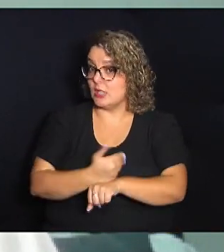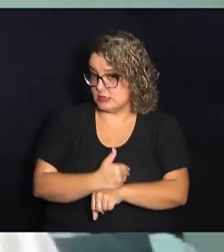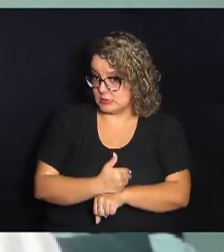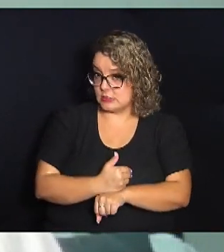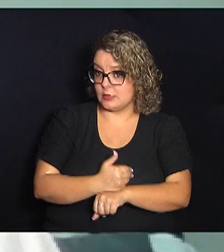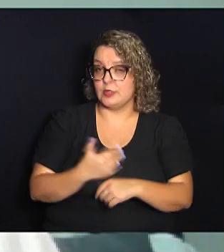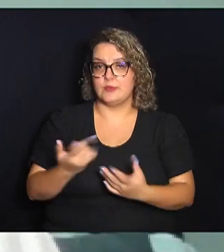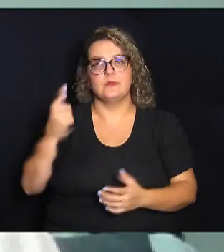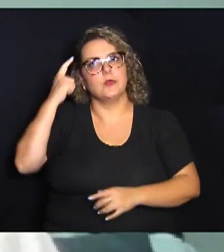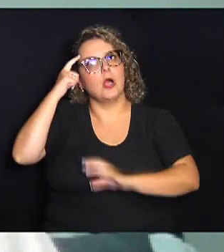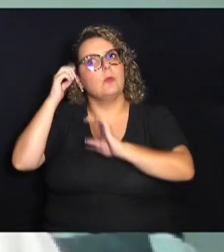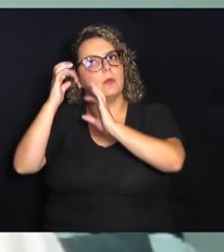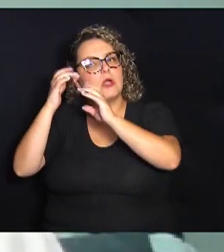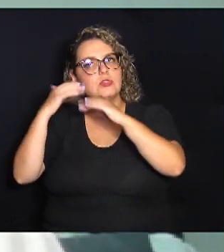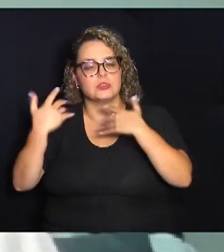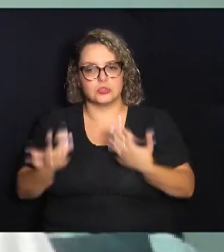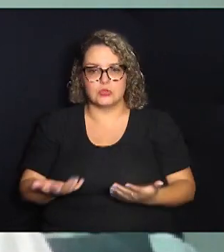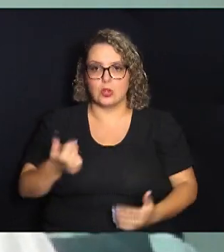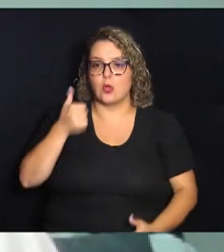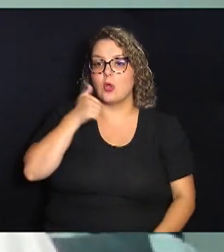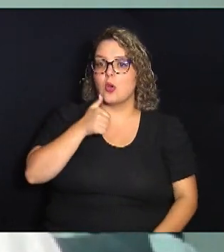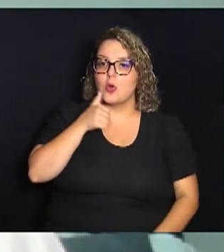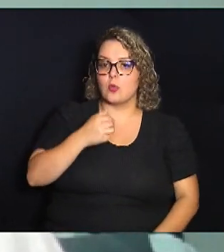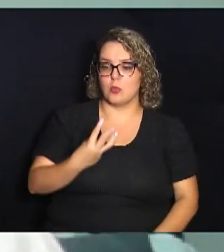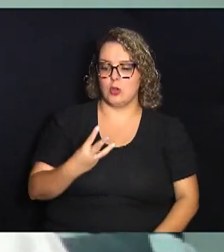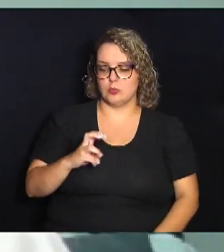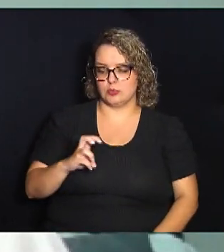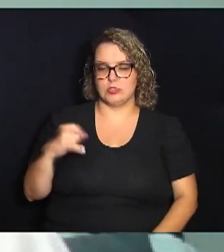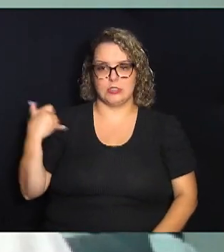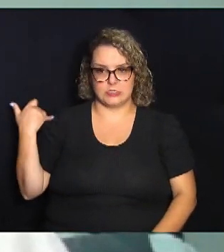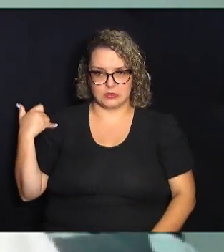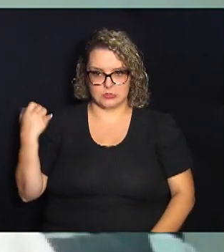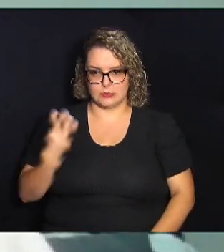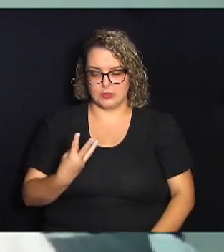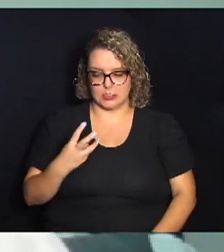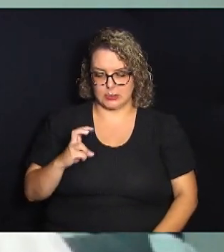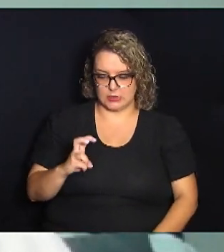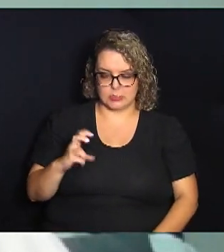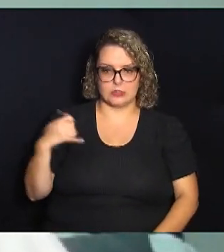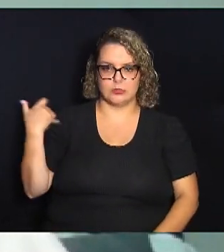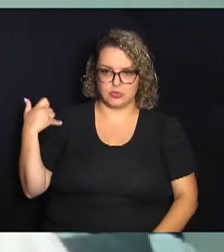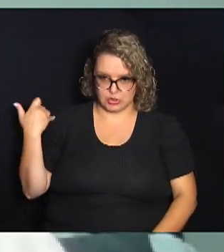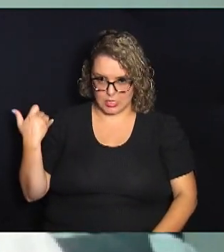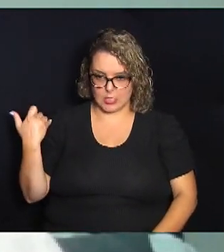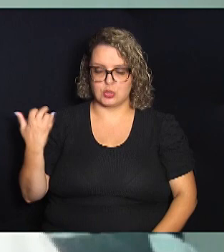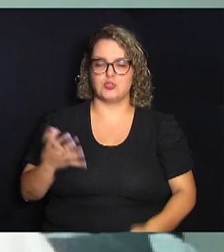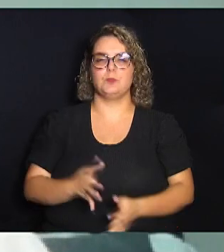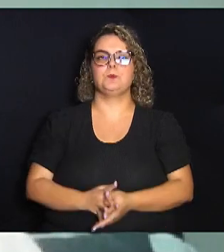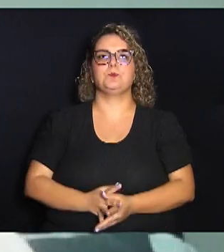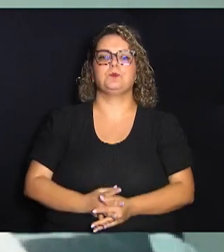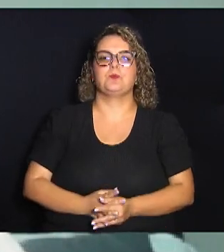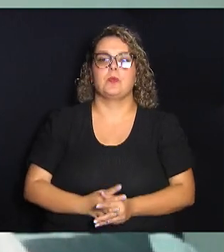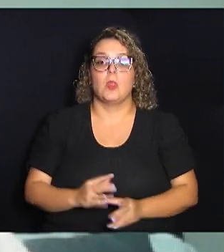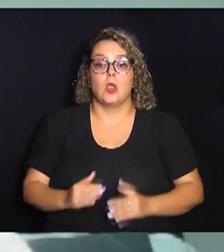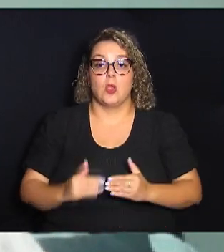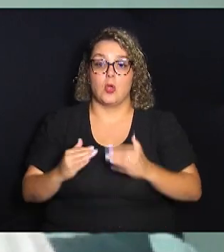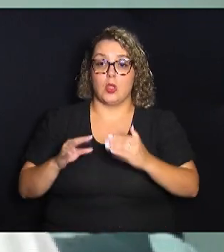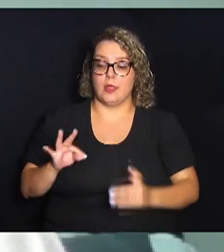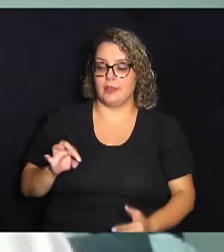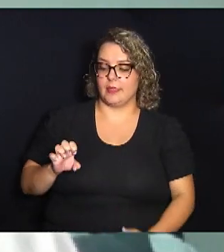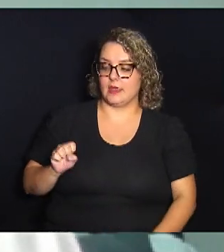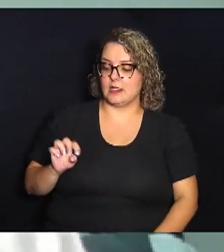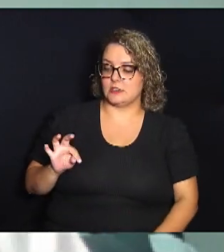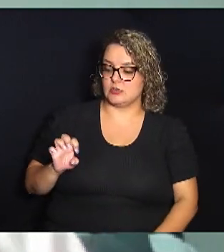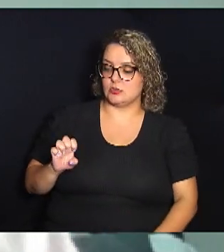Vamos imaginar, então, uma mulher com 35 anos. Com 35 anos, a produção de